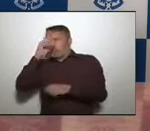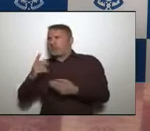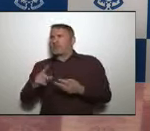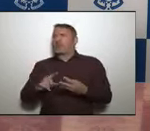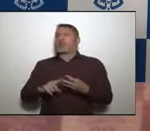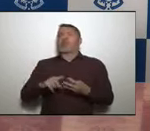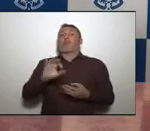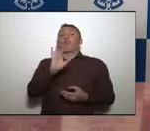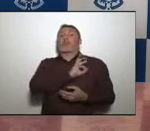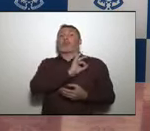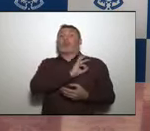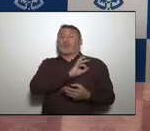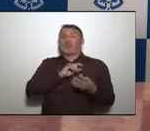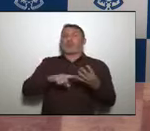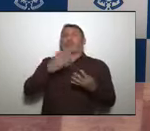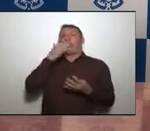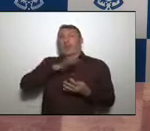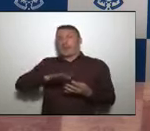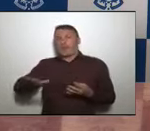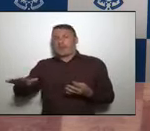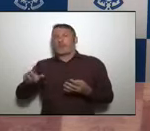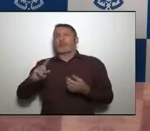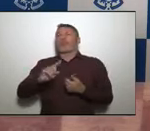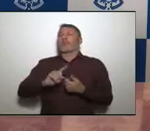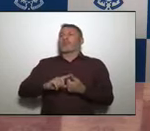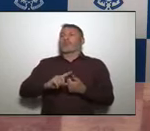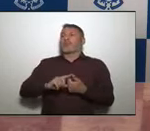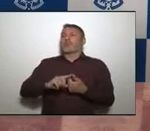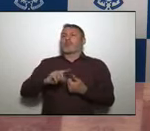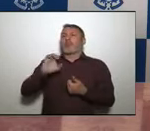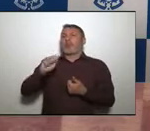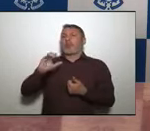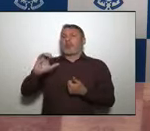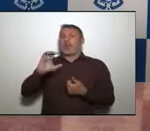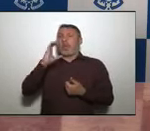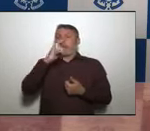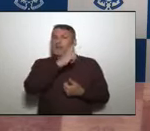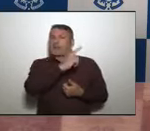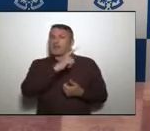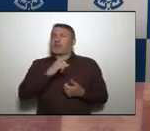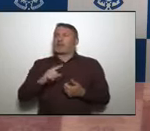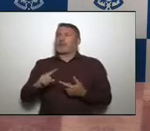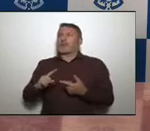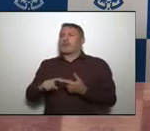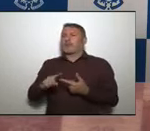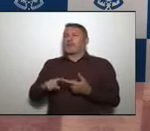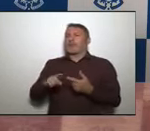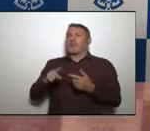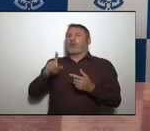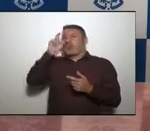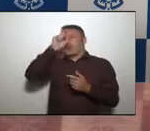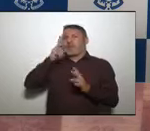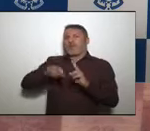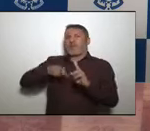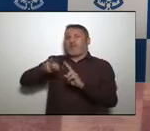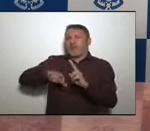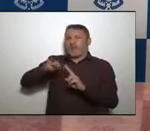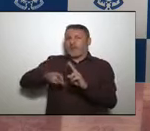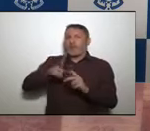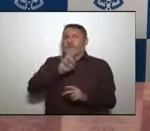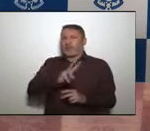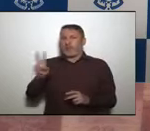Hospital da HPM, o Hospital Infantil, visitei o EAC em Cariacica, visitei os ferroviários em Vila Velha e visitei o